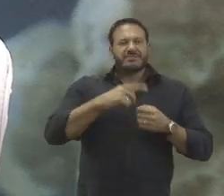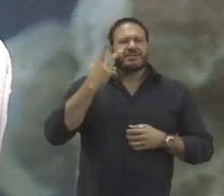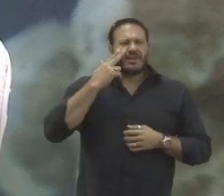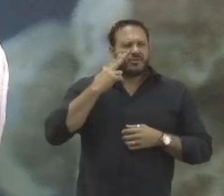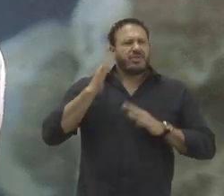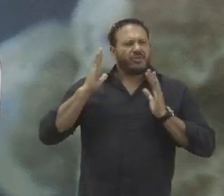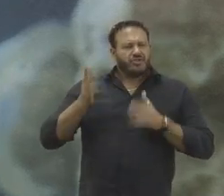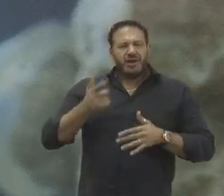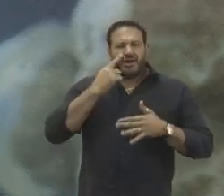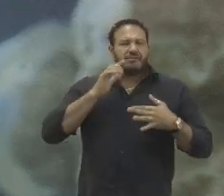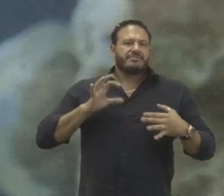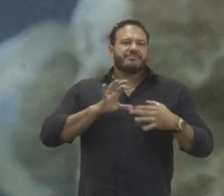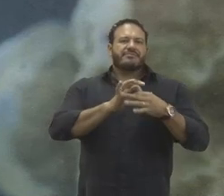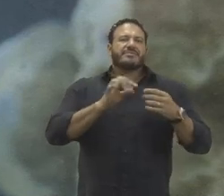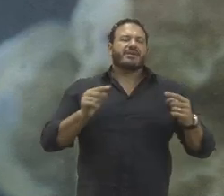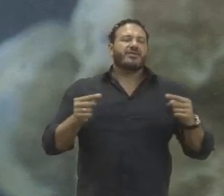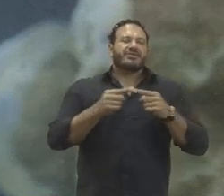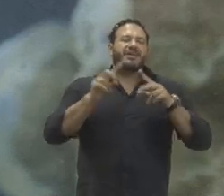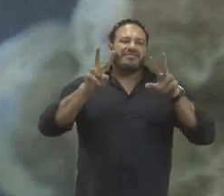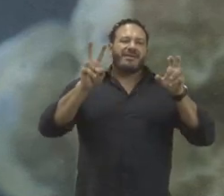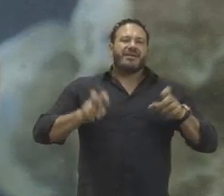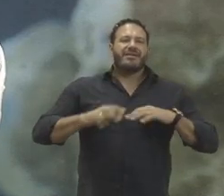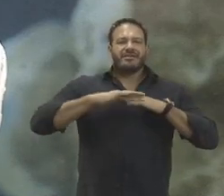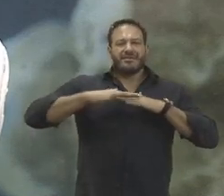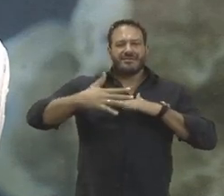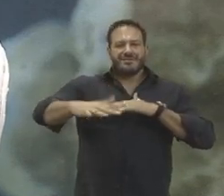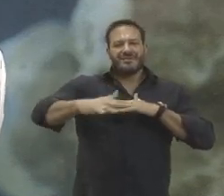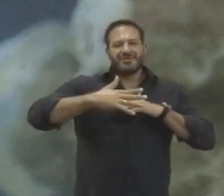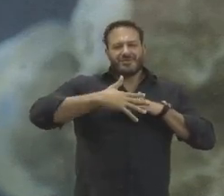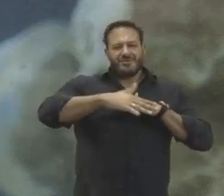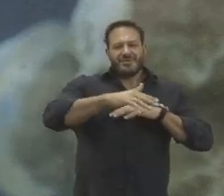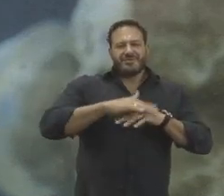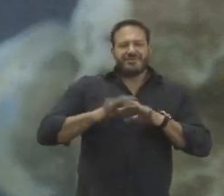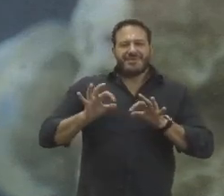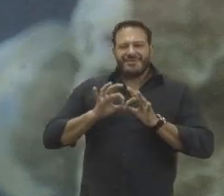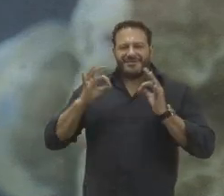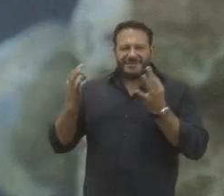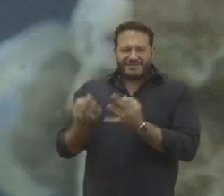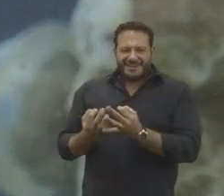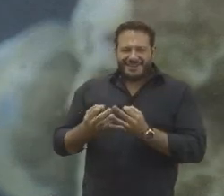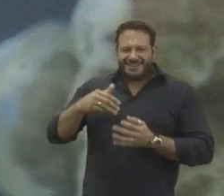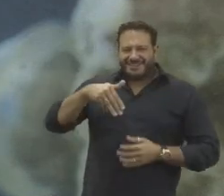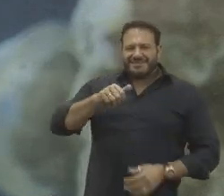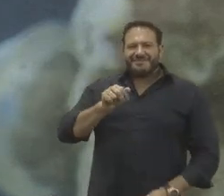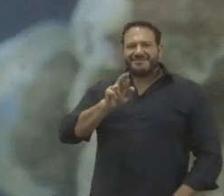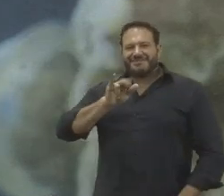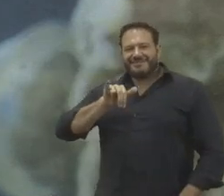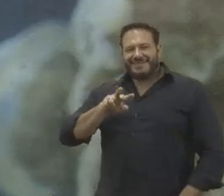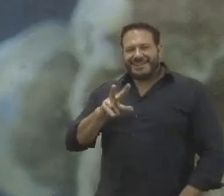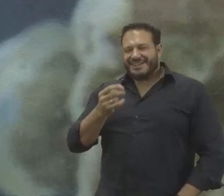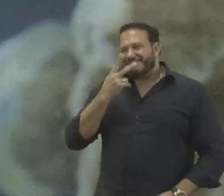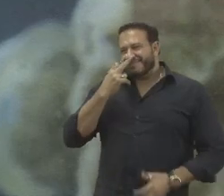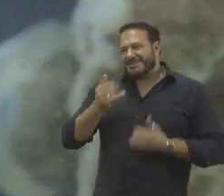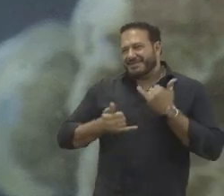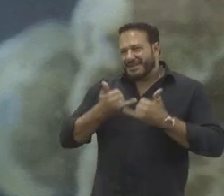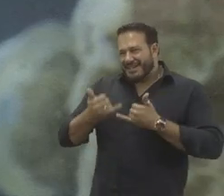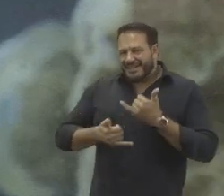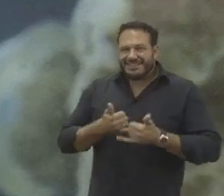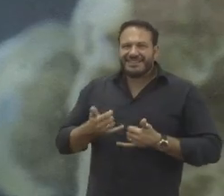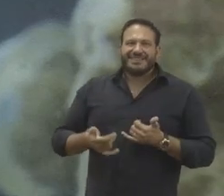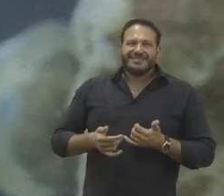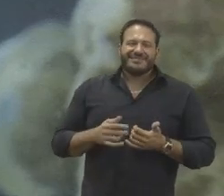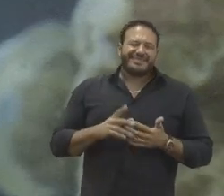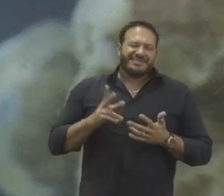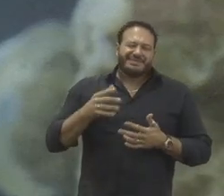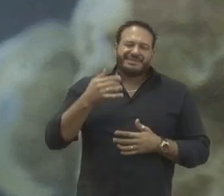foram ligados a questões do mar até pelo nome né família Marinho tal mas mas é a brincadeirinha que eu faço eles me perdoam